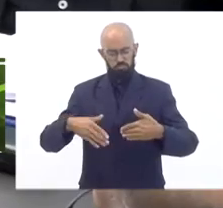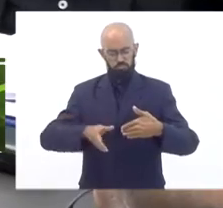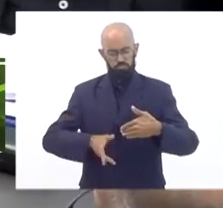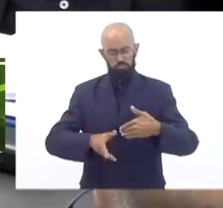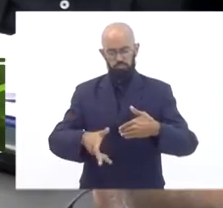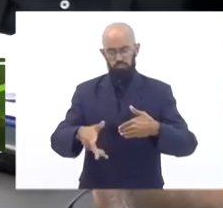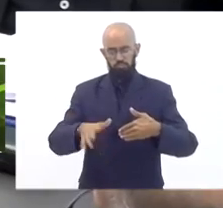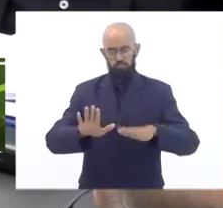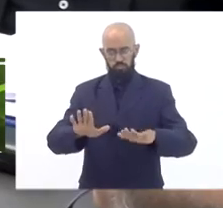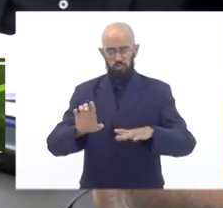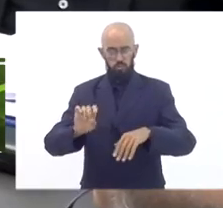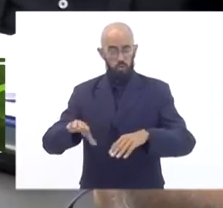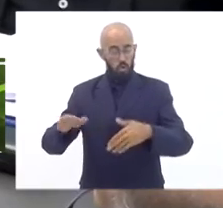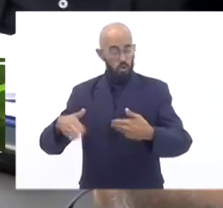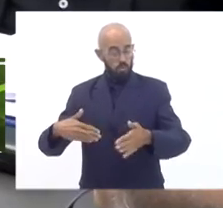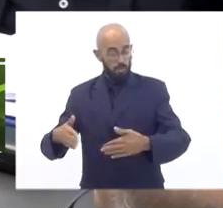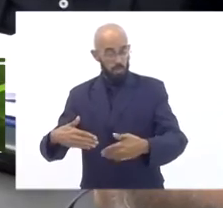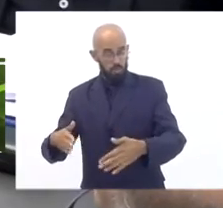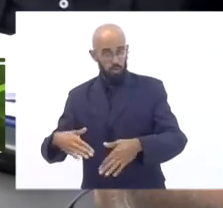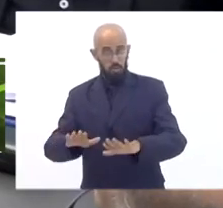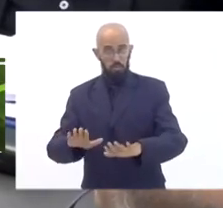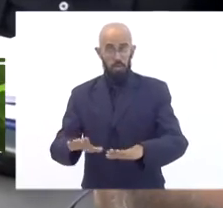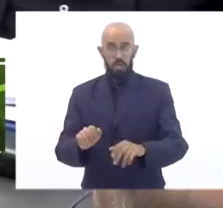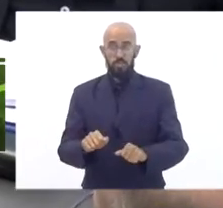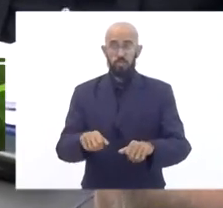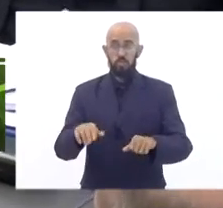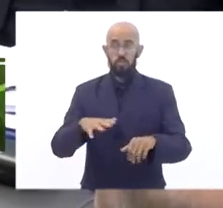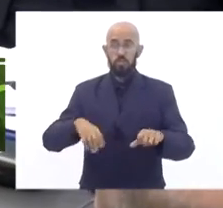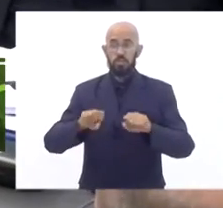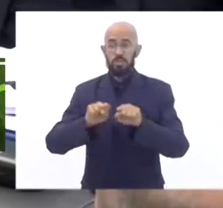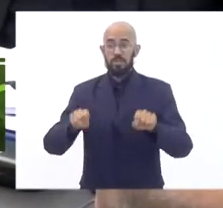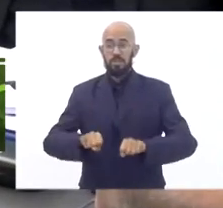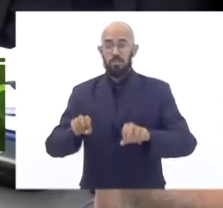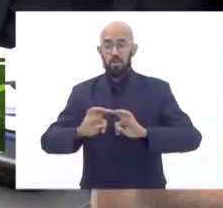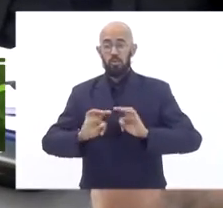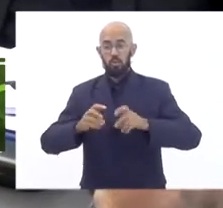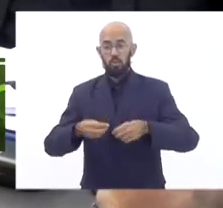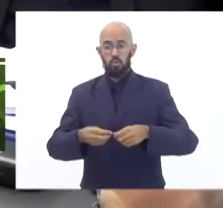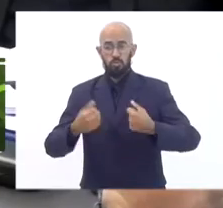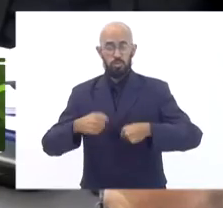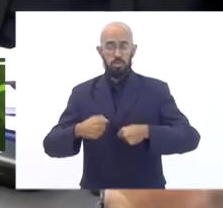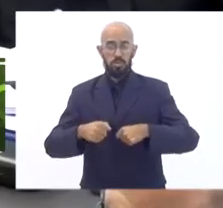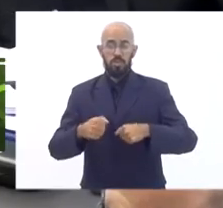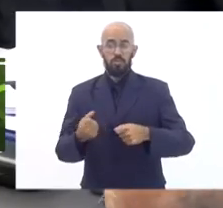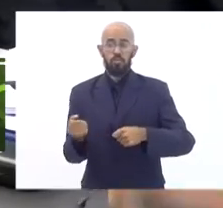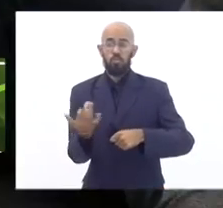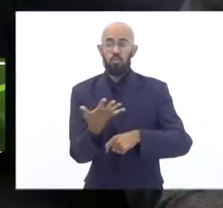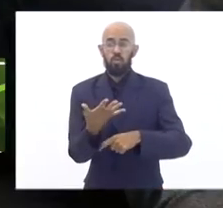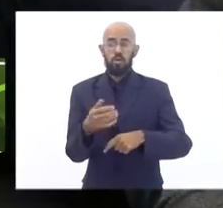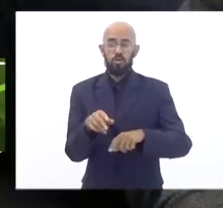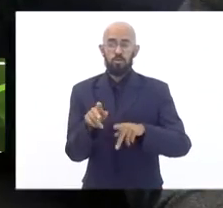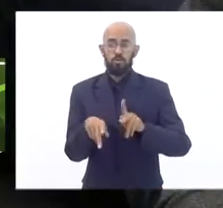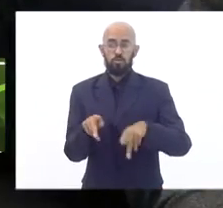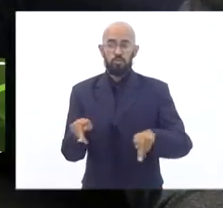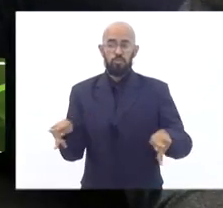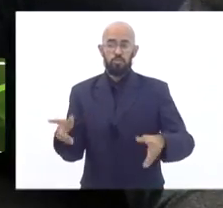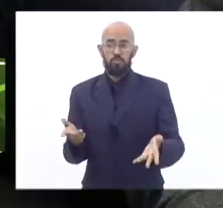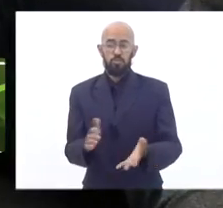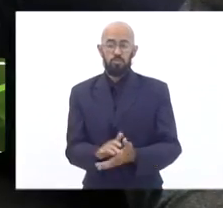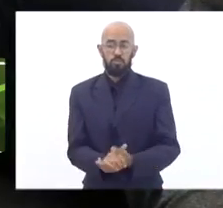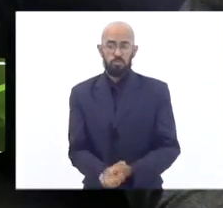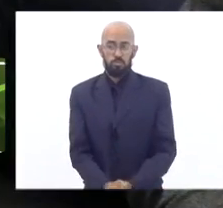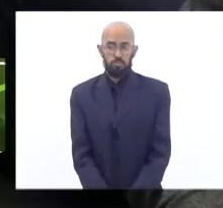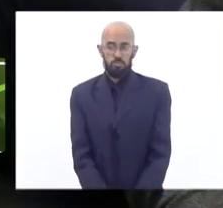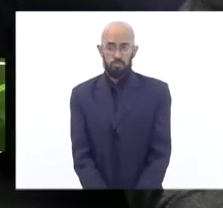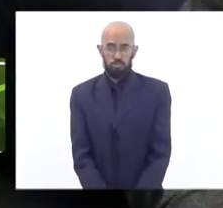Hoje, só sistema operacional. Mas o sistema como um todo. Uhum. Então, eu vou explicar... Estou trabalhando com a sua observação. Isso, que vou explicar a